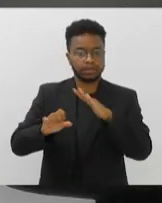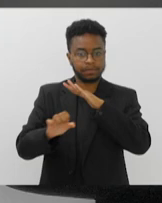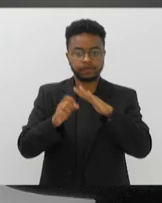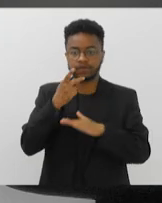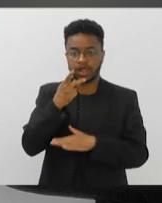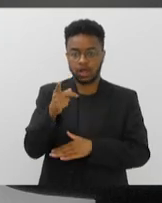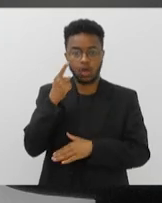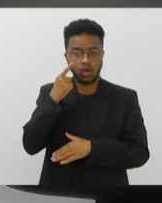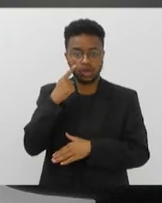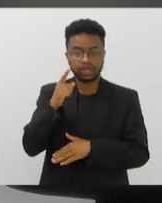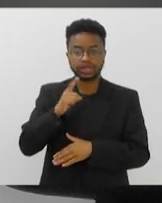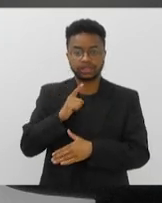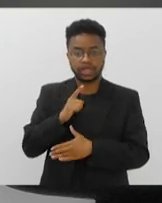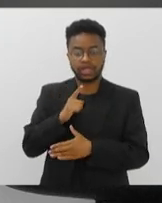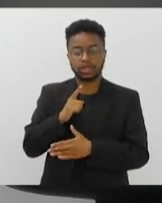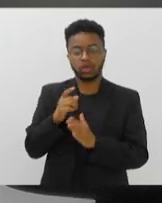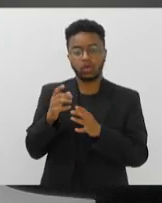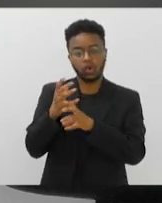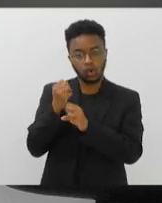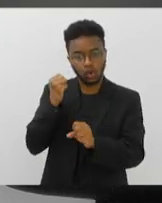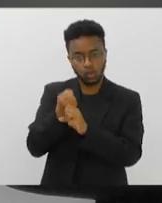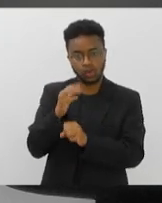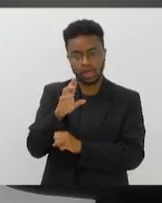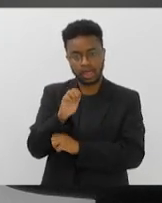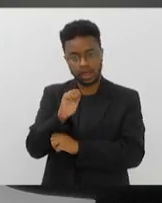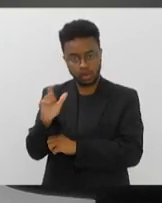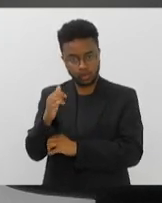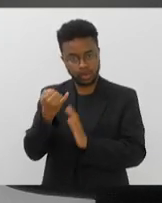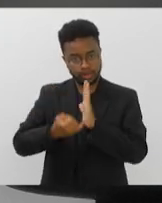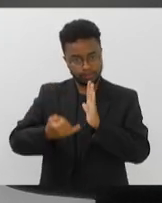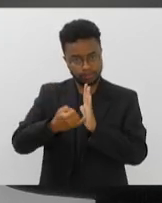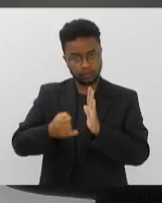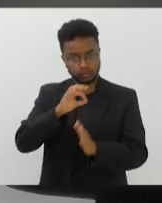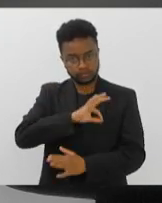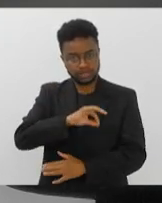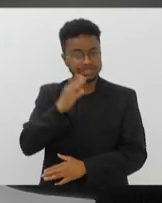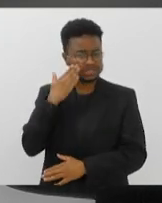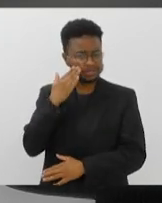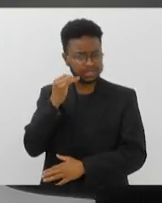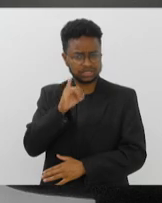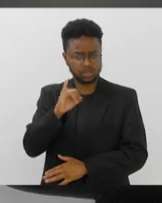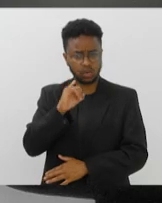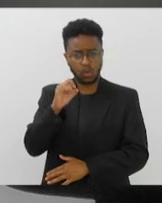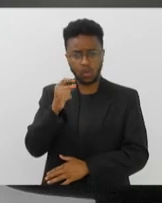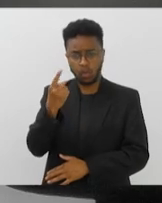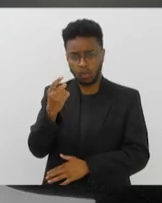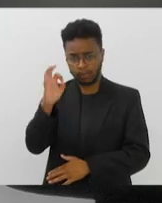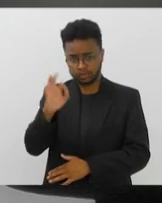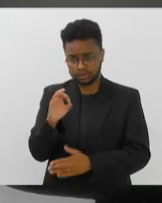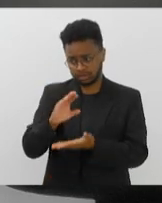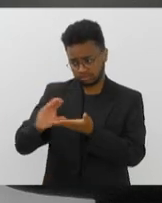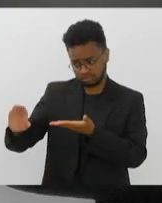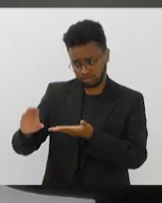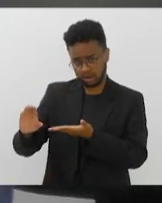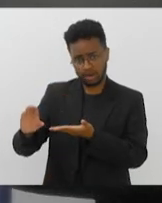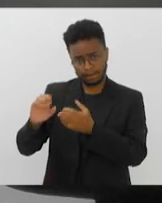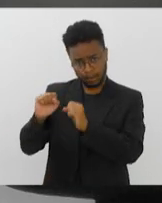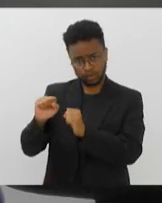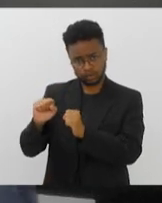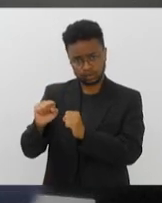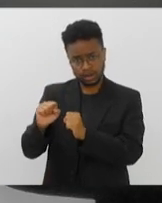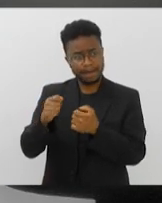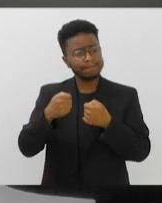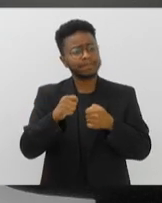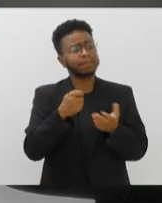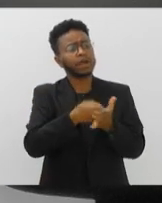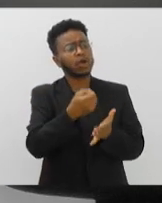recolhe pelo lucro real o imposto Dino pelo lucro real você sabia que você pode destinar 1% seu Imposto de Renda para cá pro fundo Ah é Mas eu ten que tirar o que do